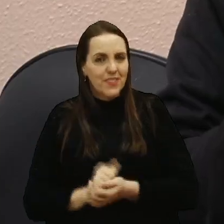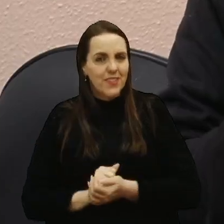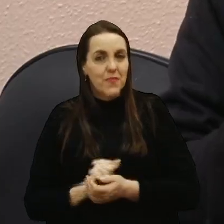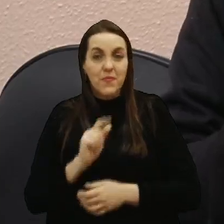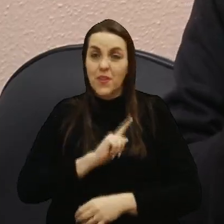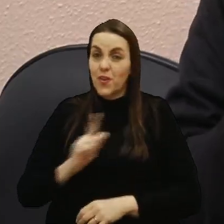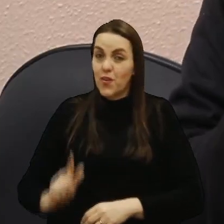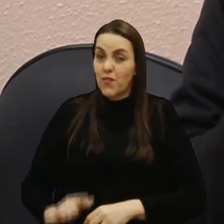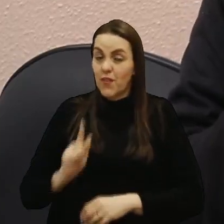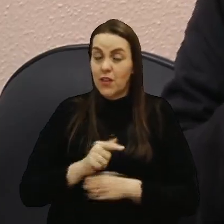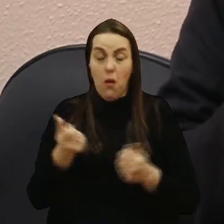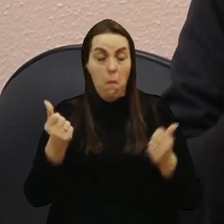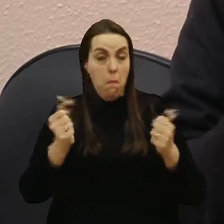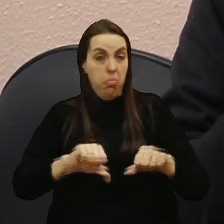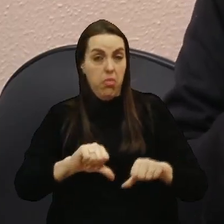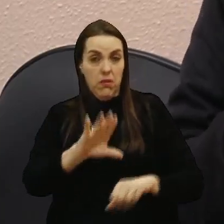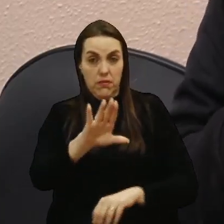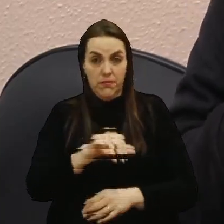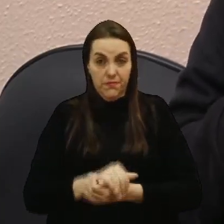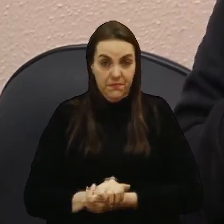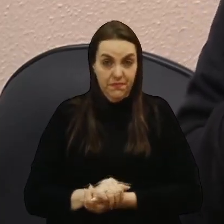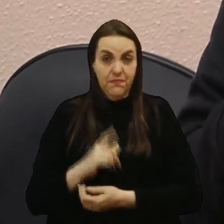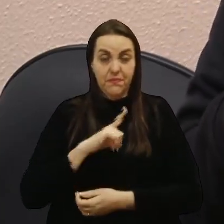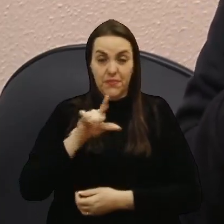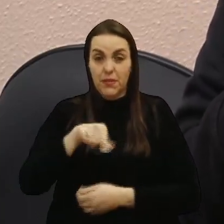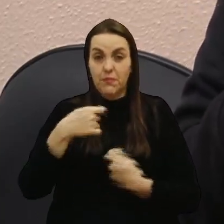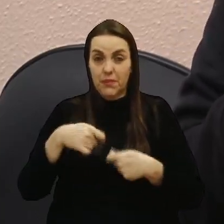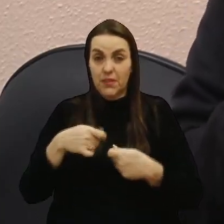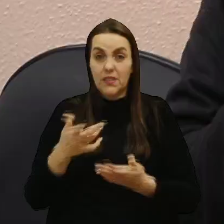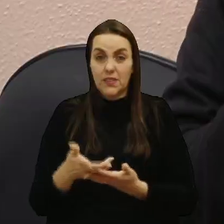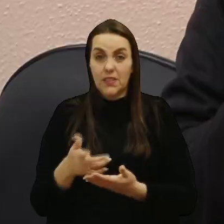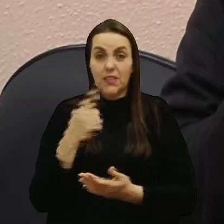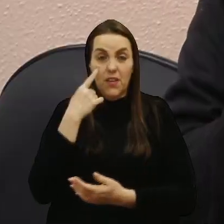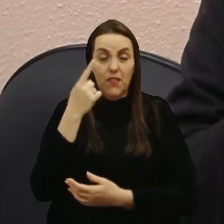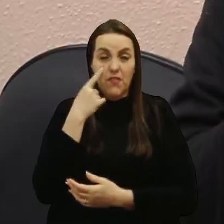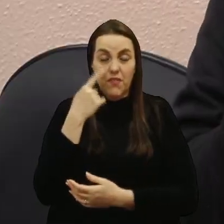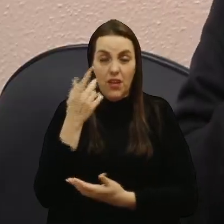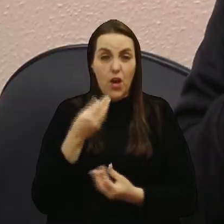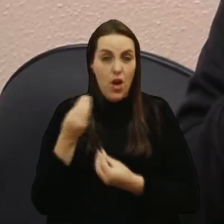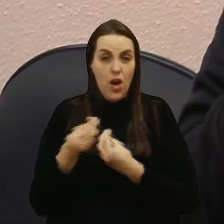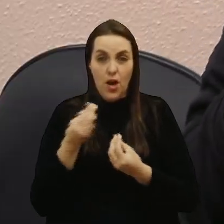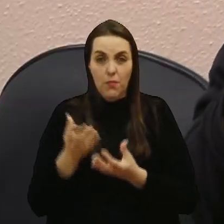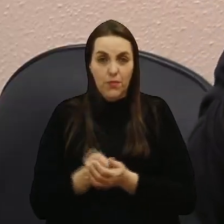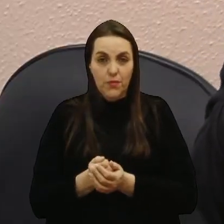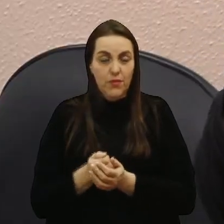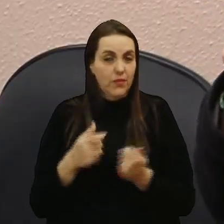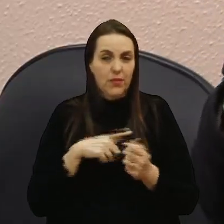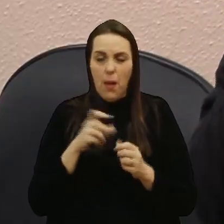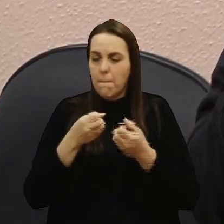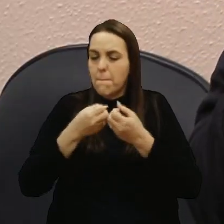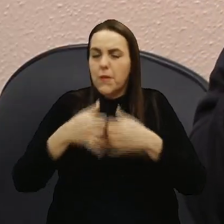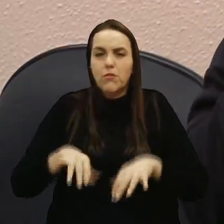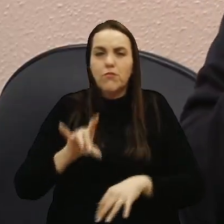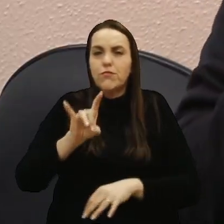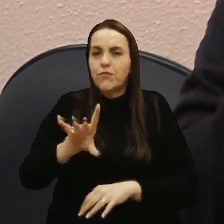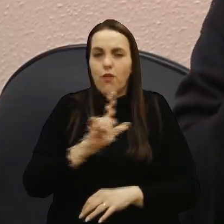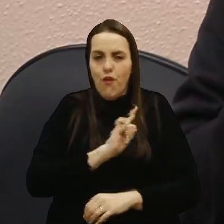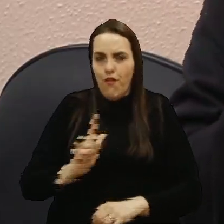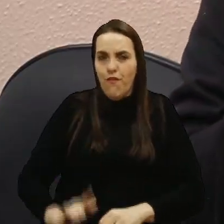governo é uma tragédia e precisa rever as suas posições, porque isso não prejudica somente o governo